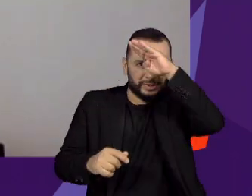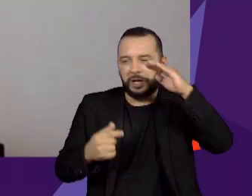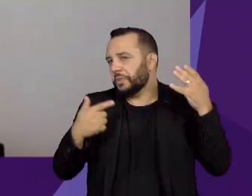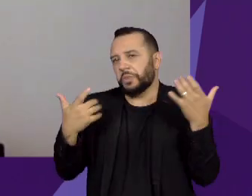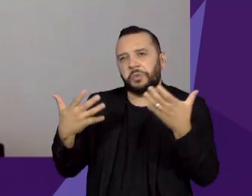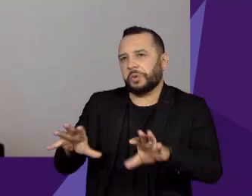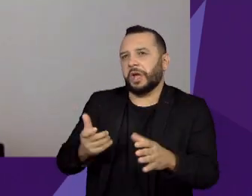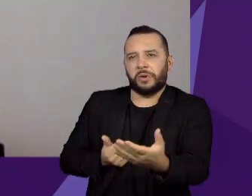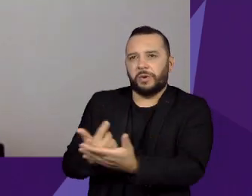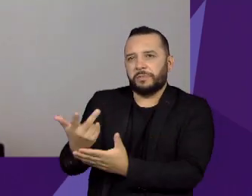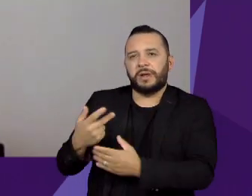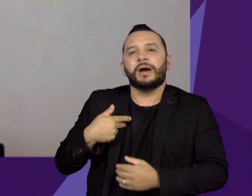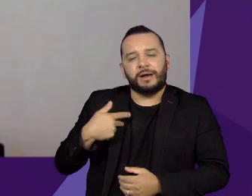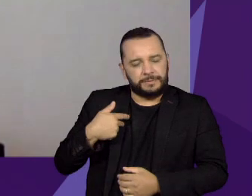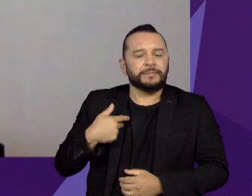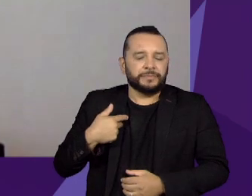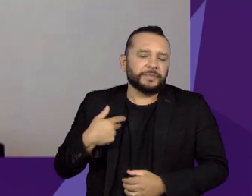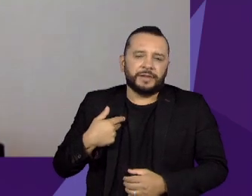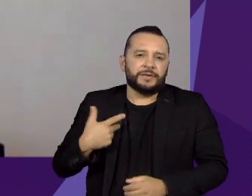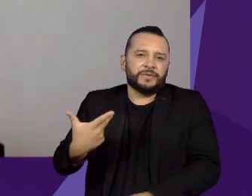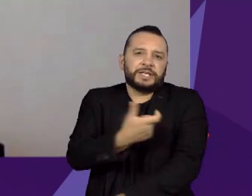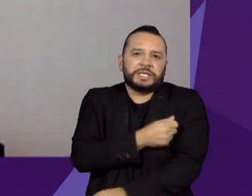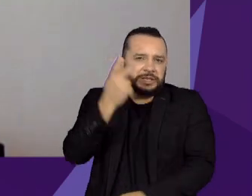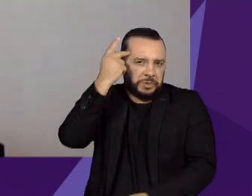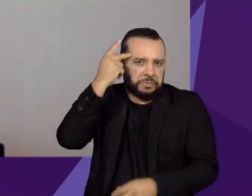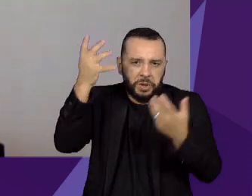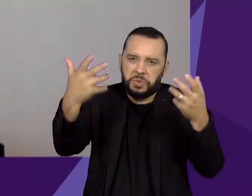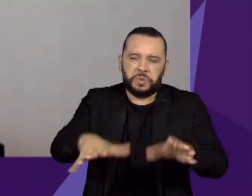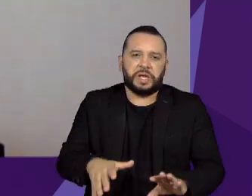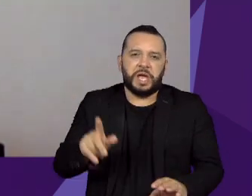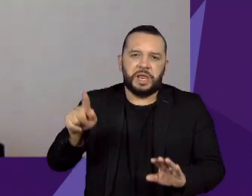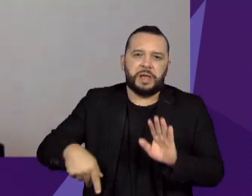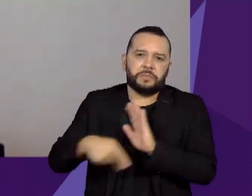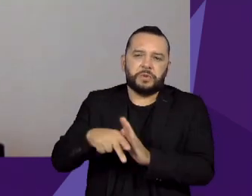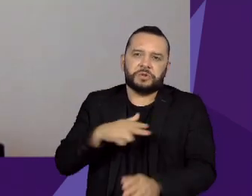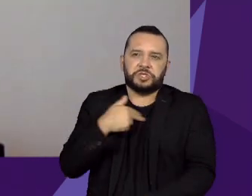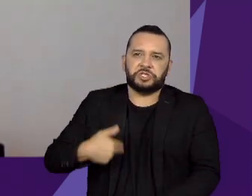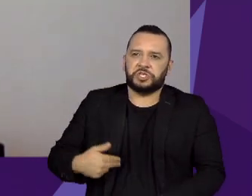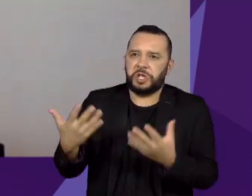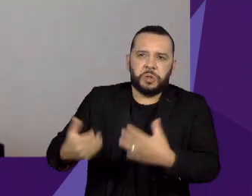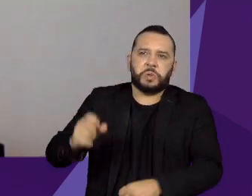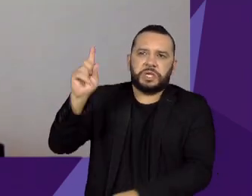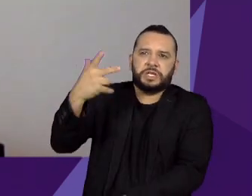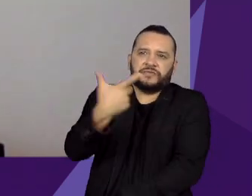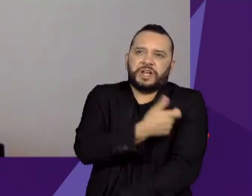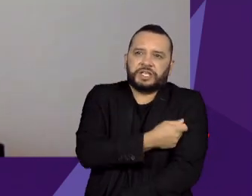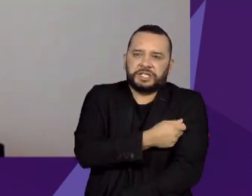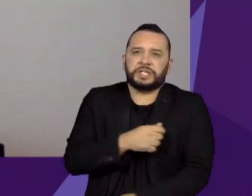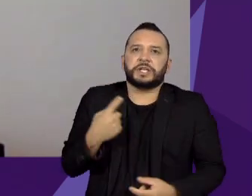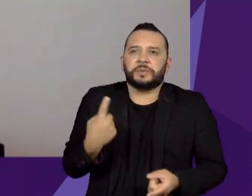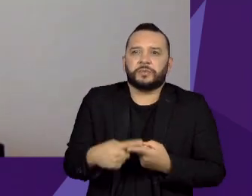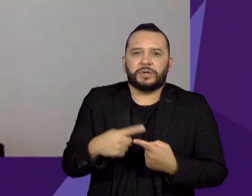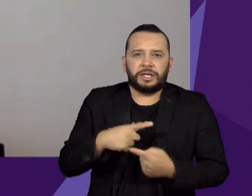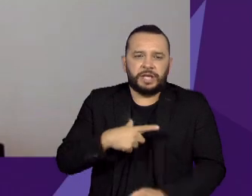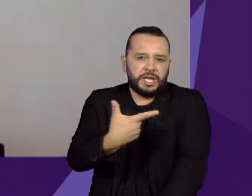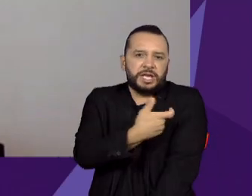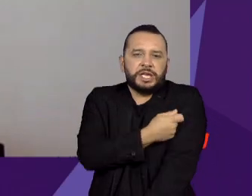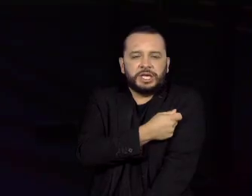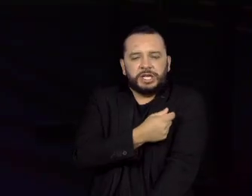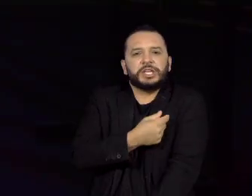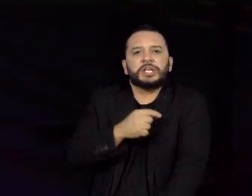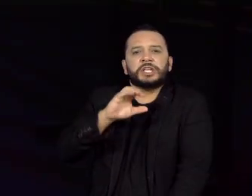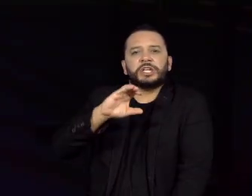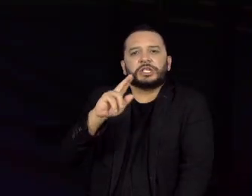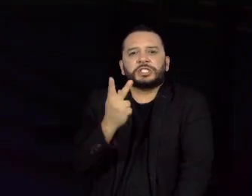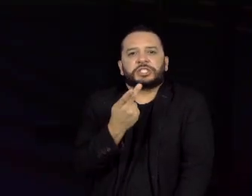a vacina de São Paulo, a vacina, falando que vacina ele não ia tomar porque ia ter um chip que ia mexer com o teu cérebro,